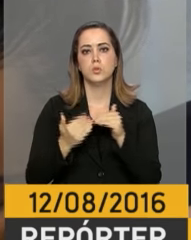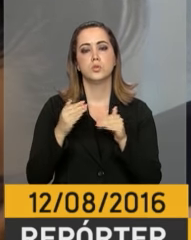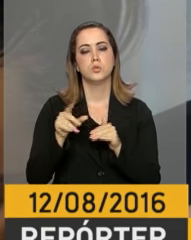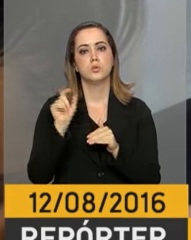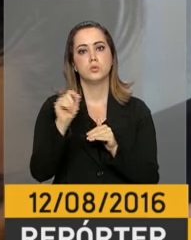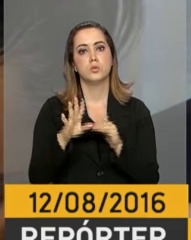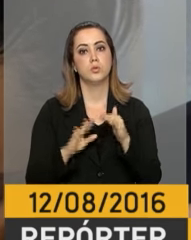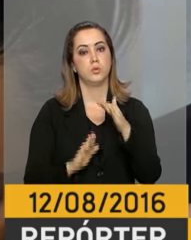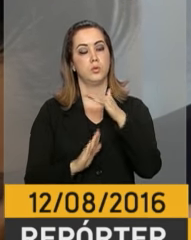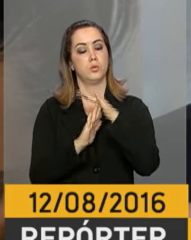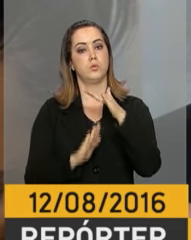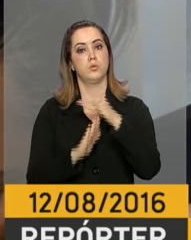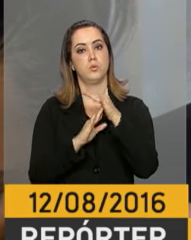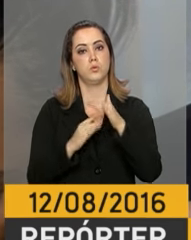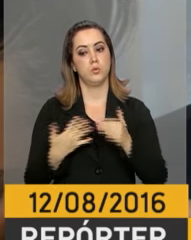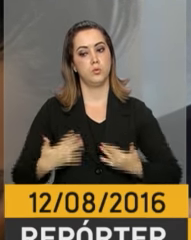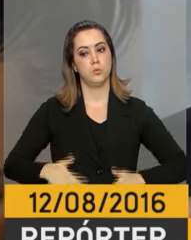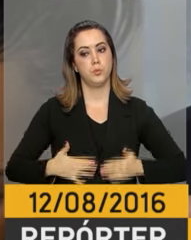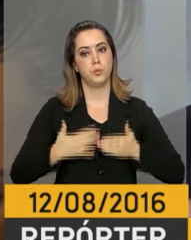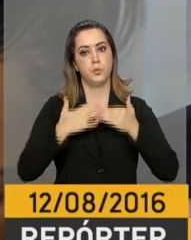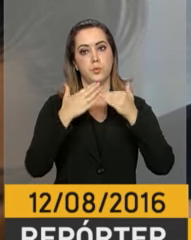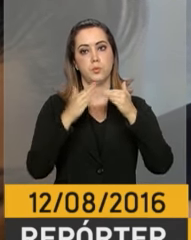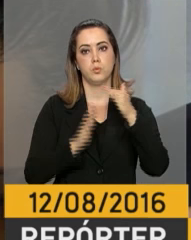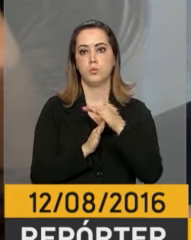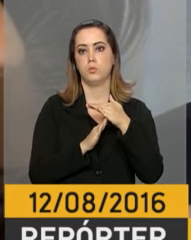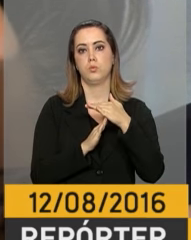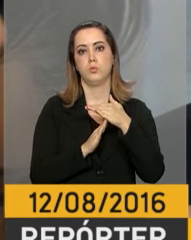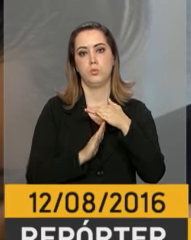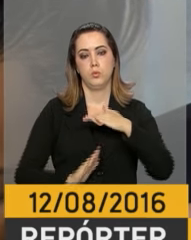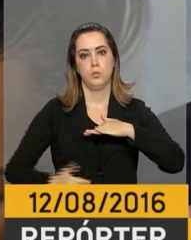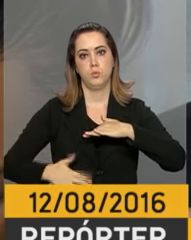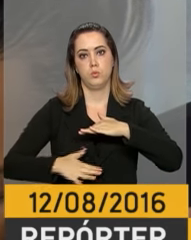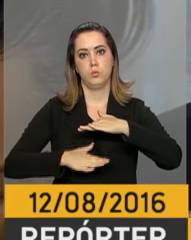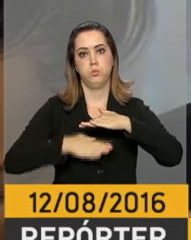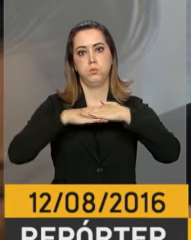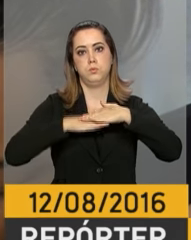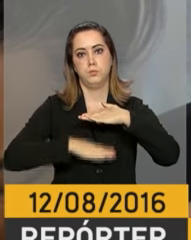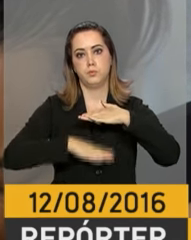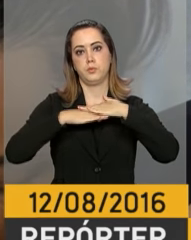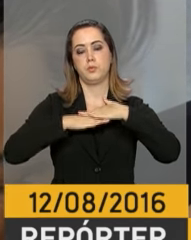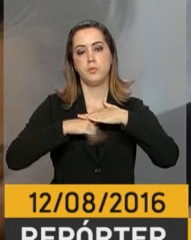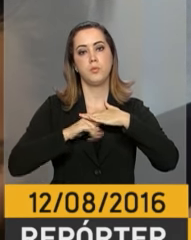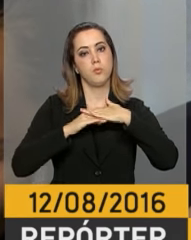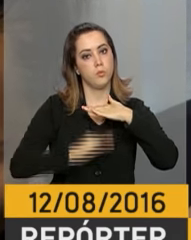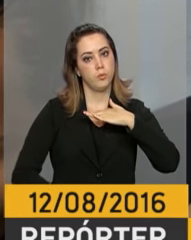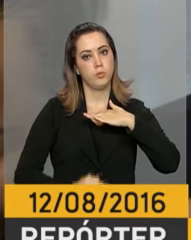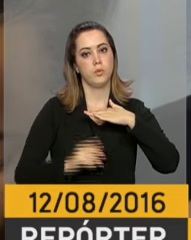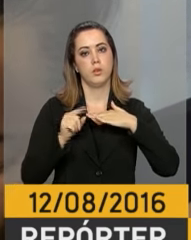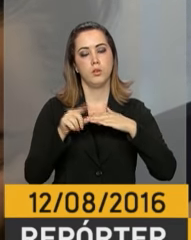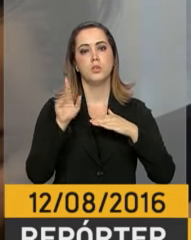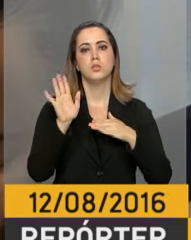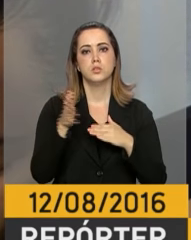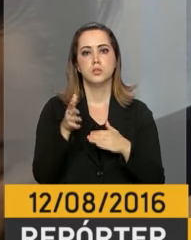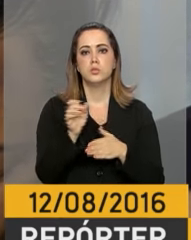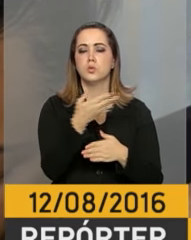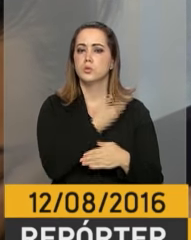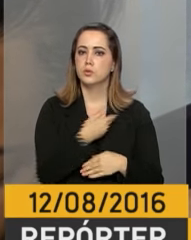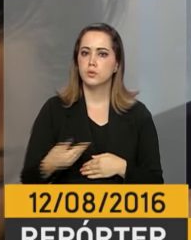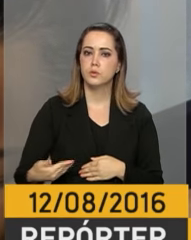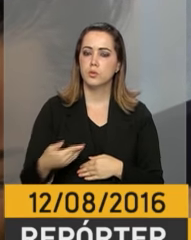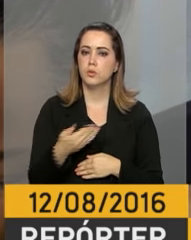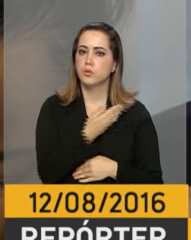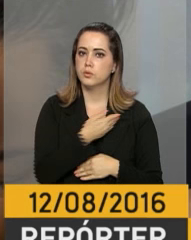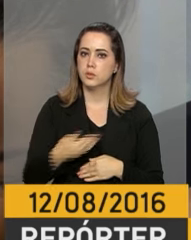que é o teto de gastos para os estados. Existia uma contrapartida auxiliar, que foi colocada a pedido dos governadores, que é